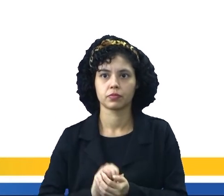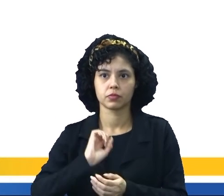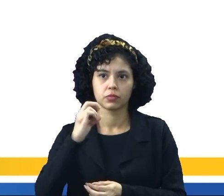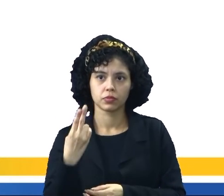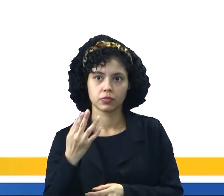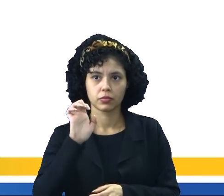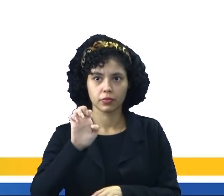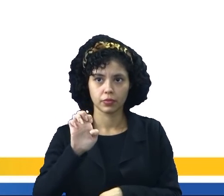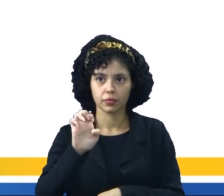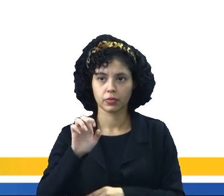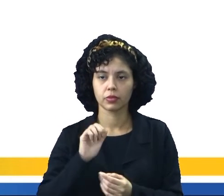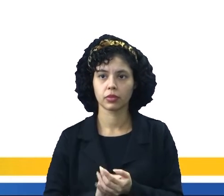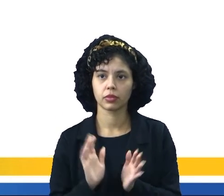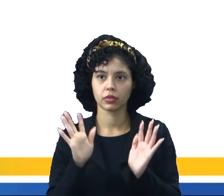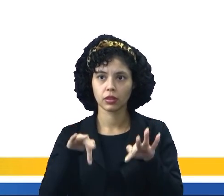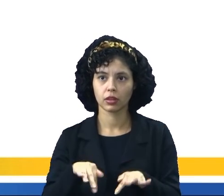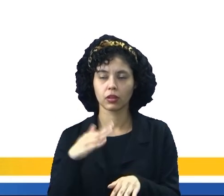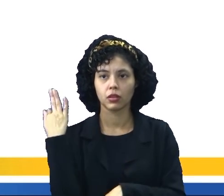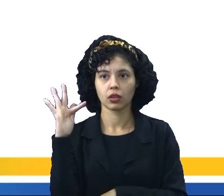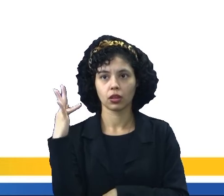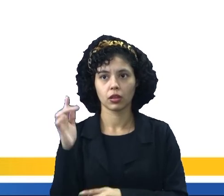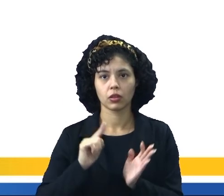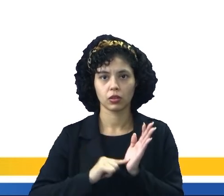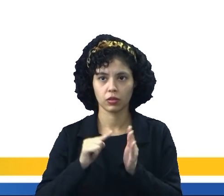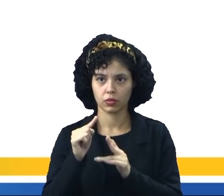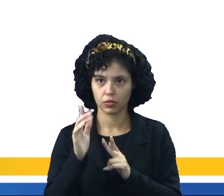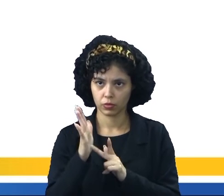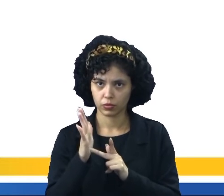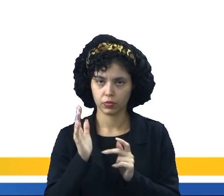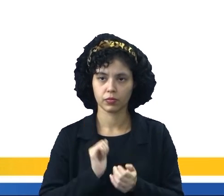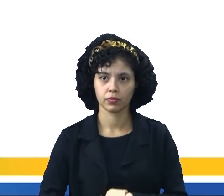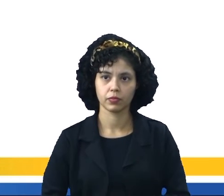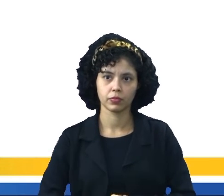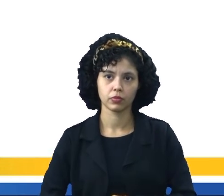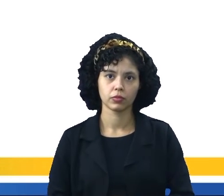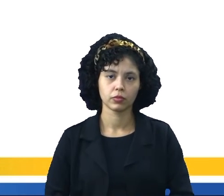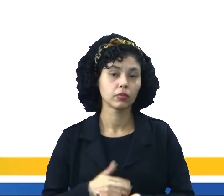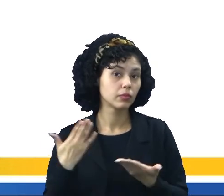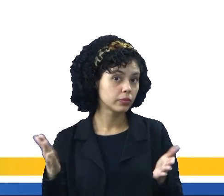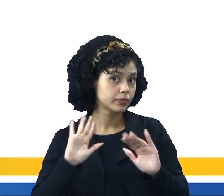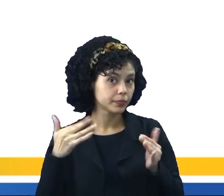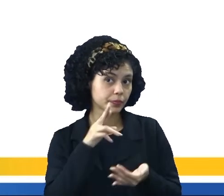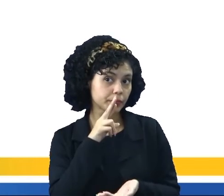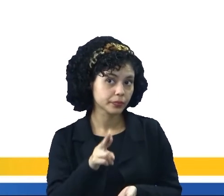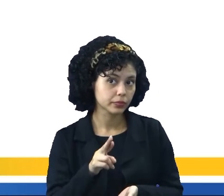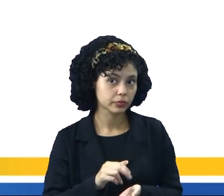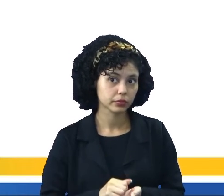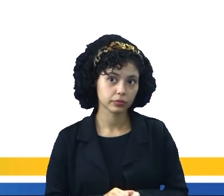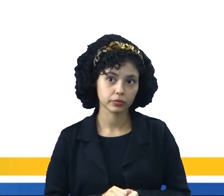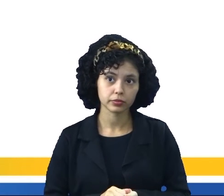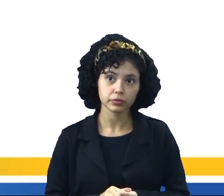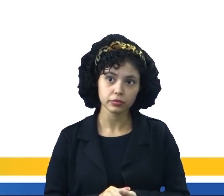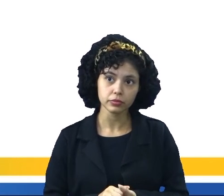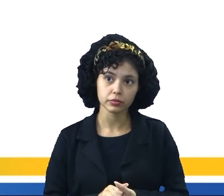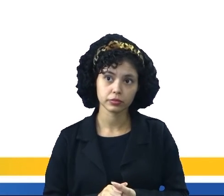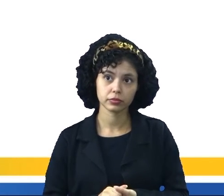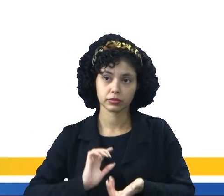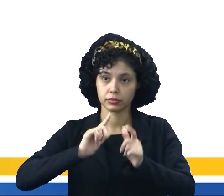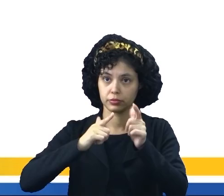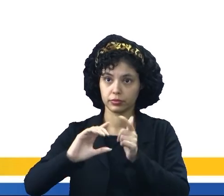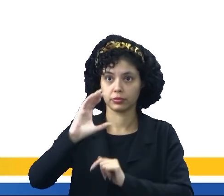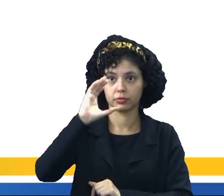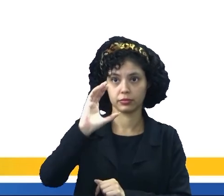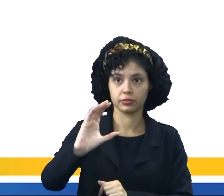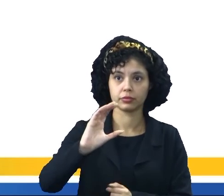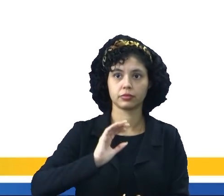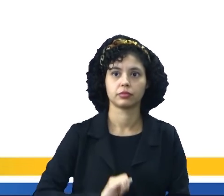E, as terminações sensoriais de dor na ponta dos dedos. E aí, qual seria a resposta? Então, a resposta certa